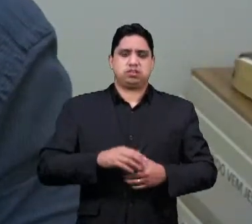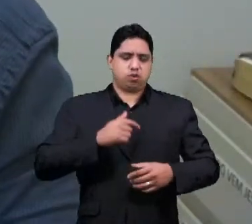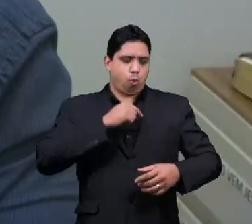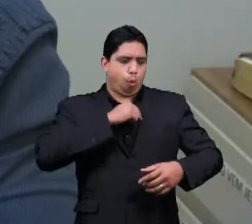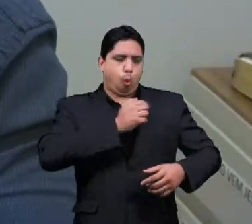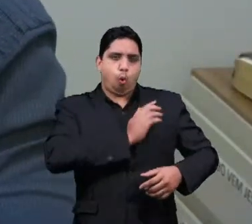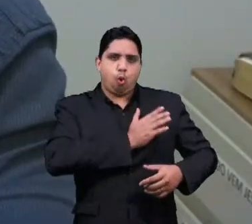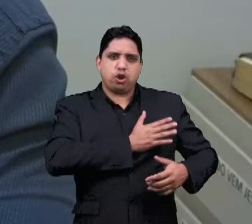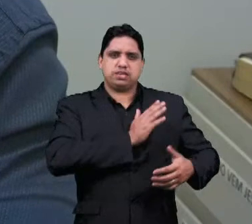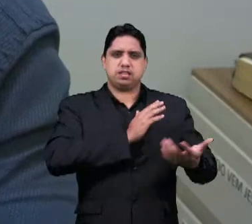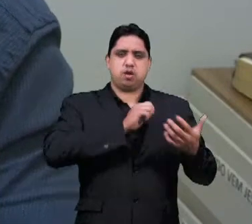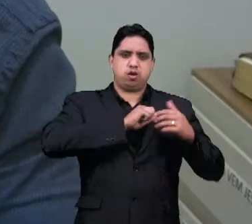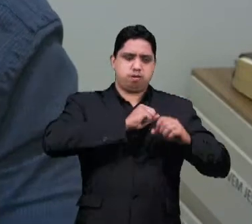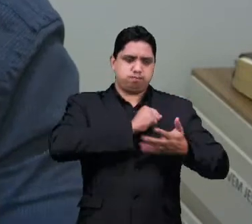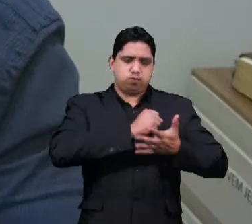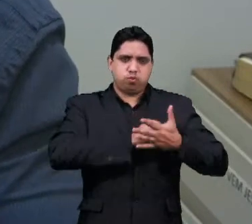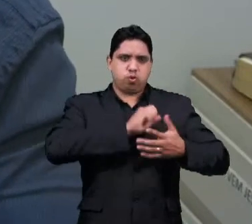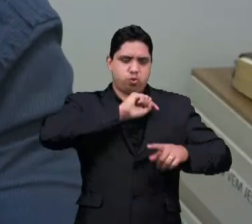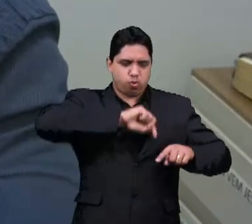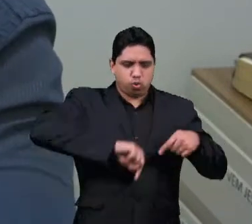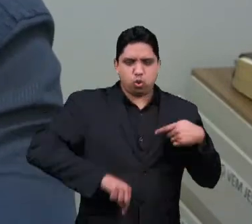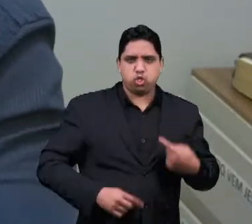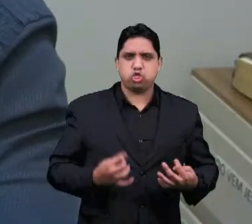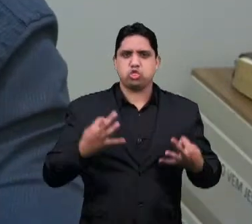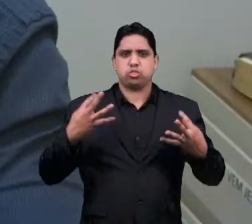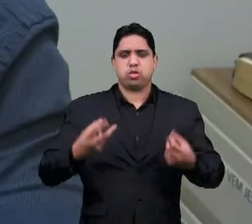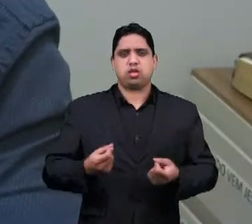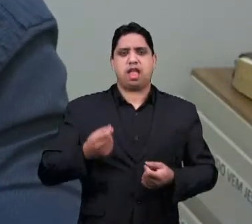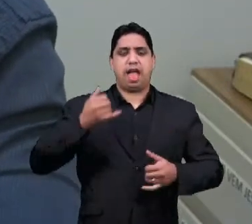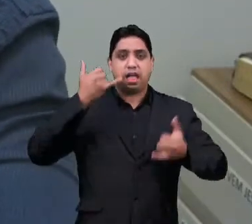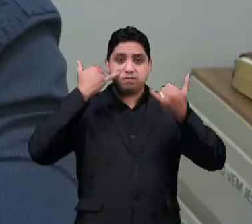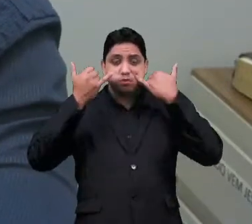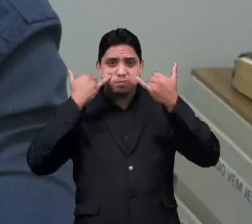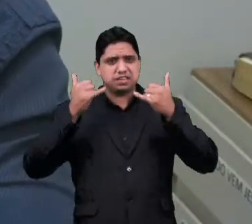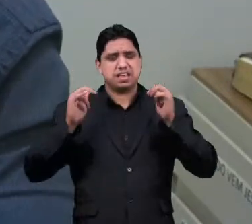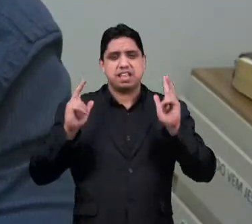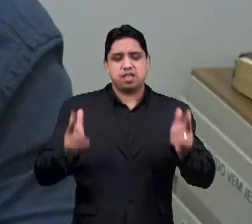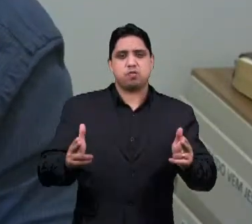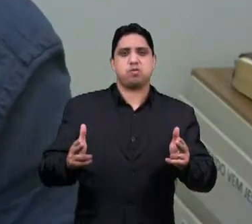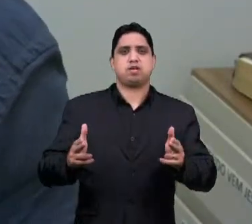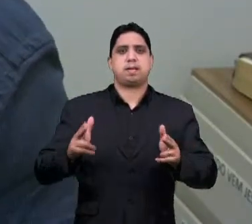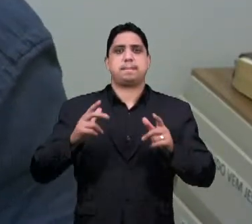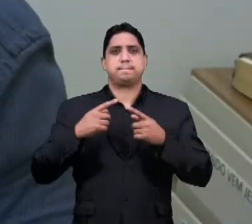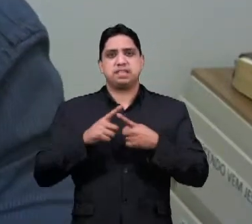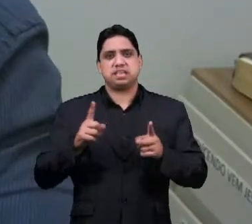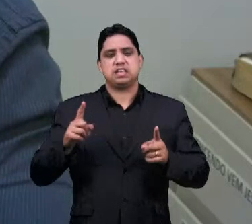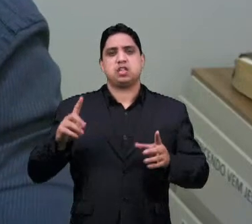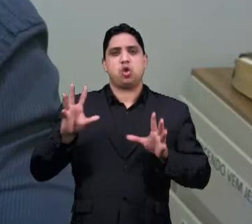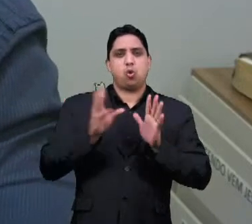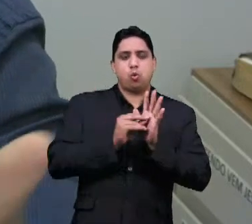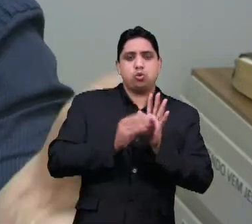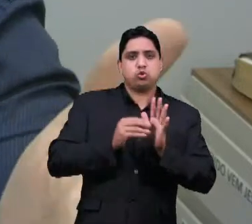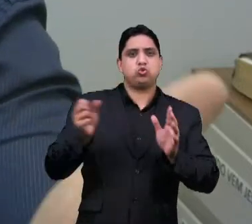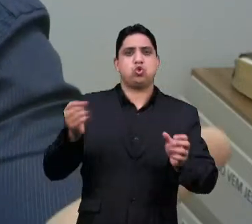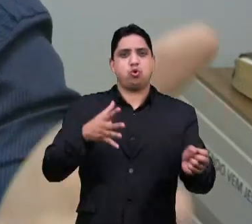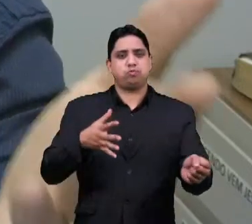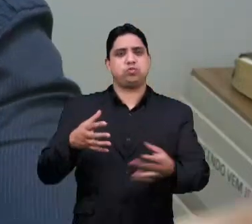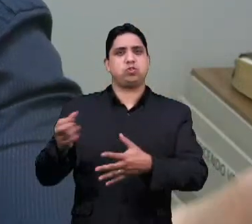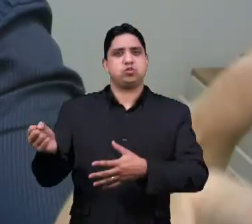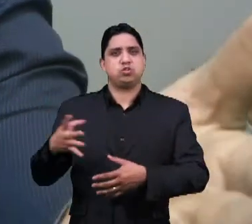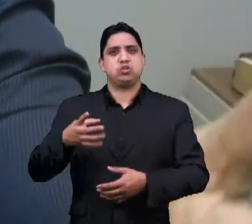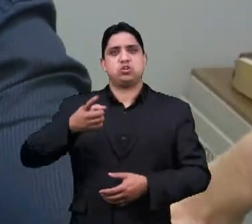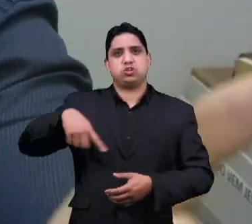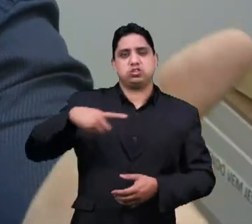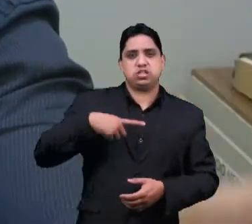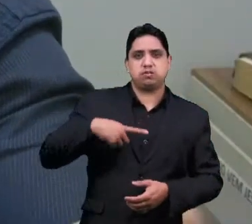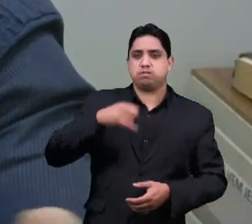pelo outro, e aquilo ali, a informação é sempre a mesma e trazendo mais e mais conteúdos. Exato. Como nós temos